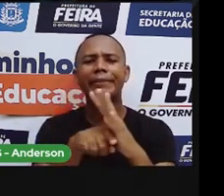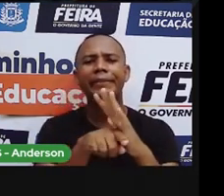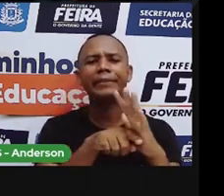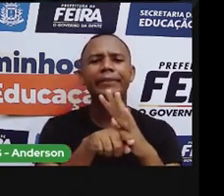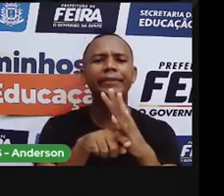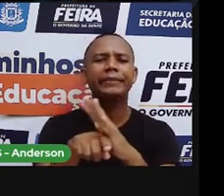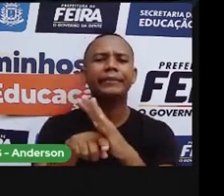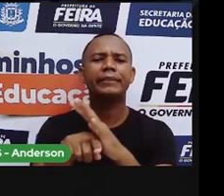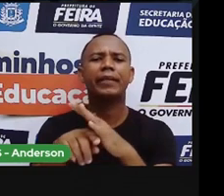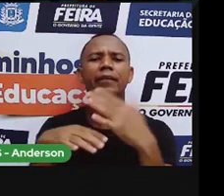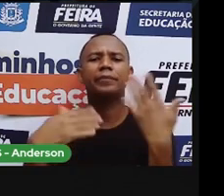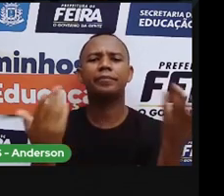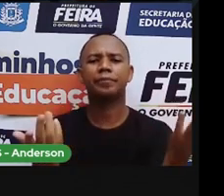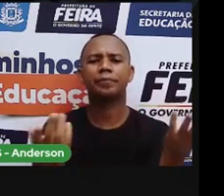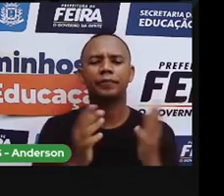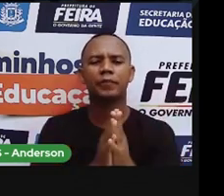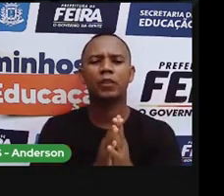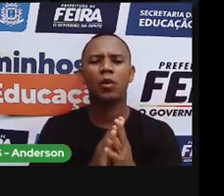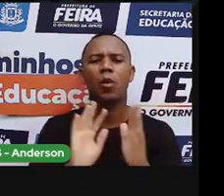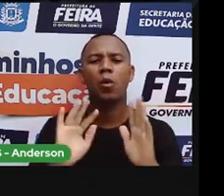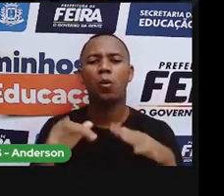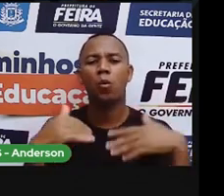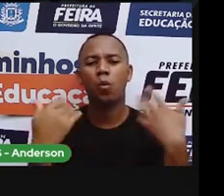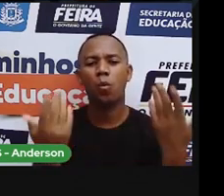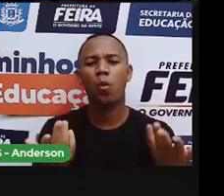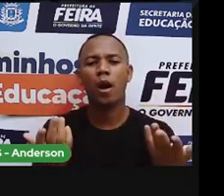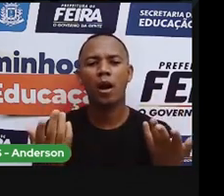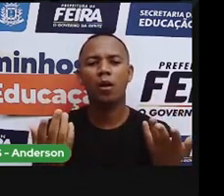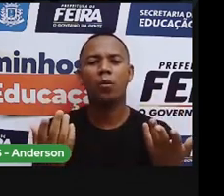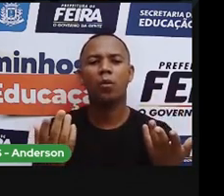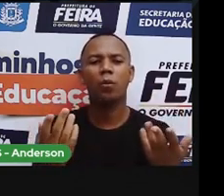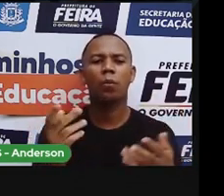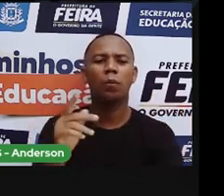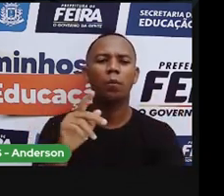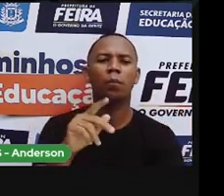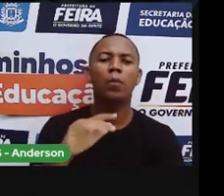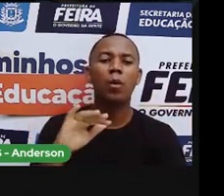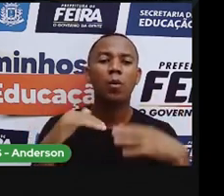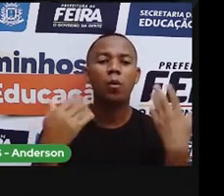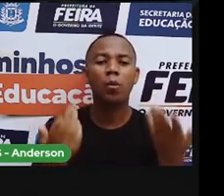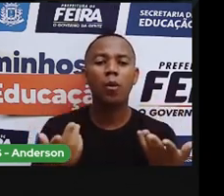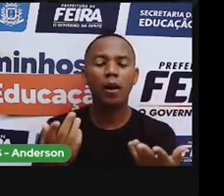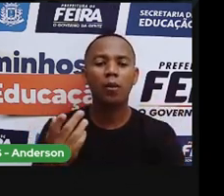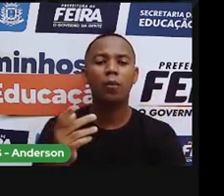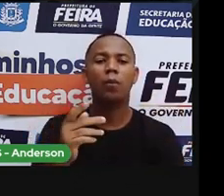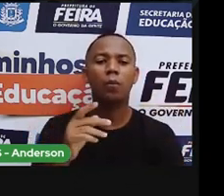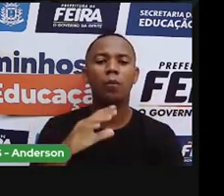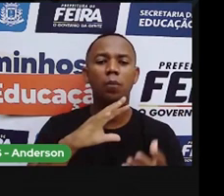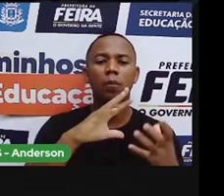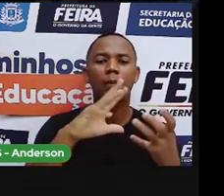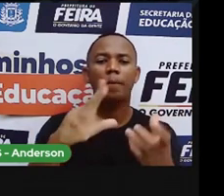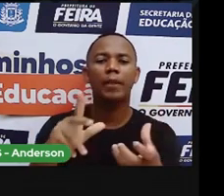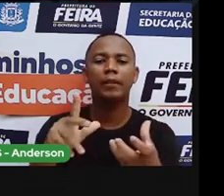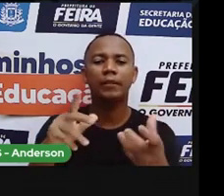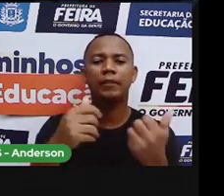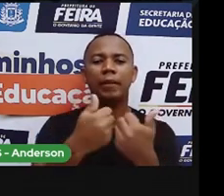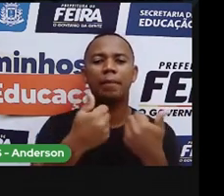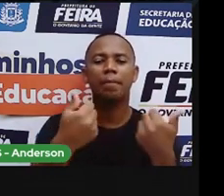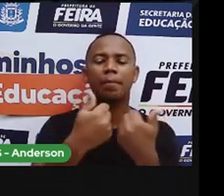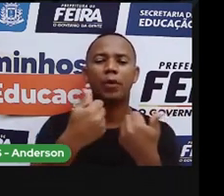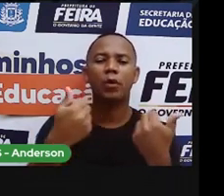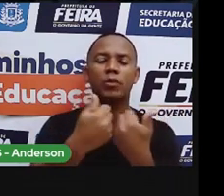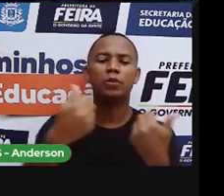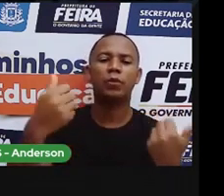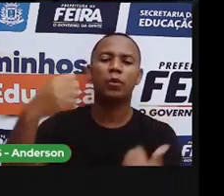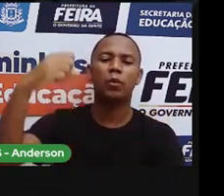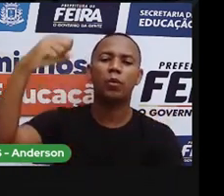planetas do sistema solar? Lembra que a Pró falou aqui que em alguns lugares apareceu um planeta e outros aí tem